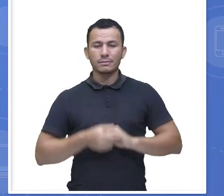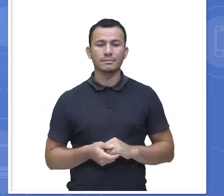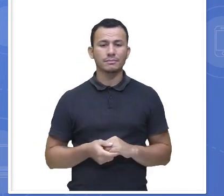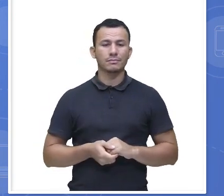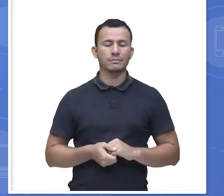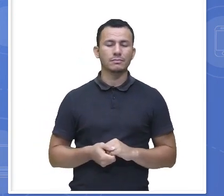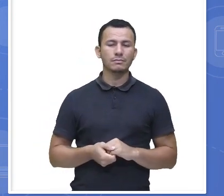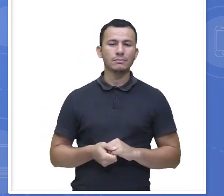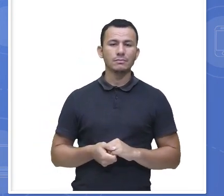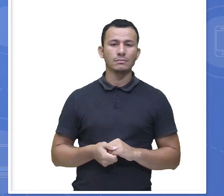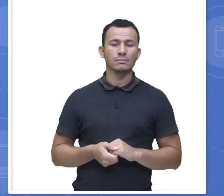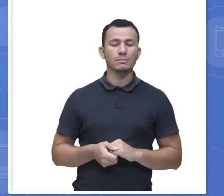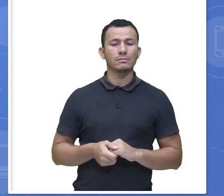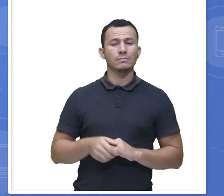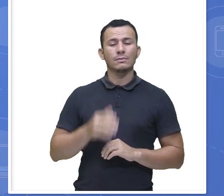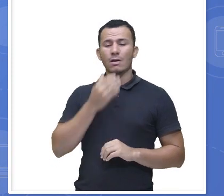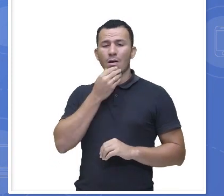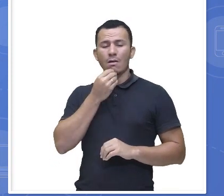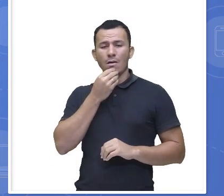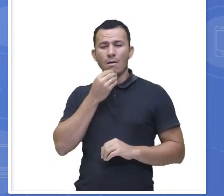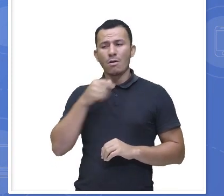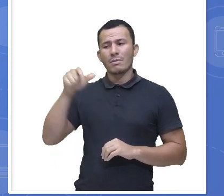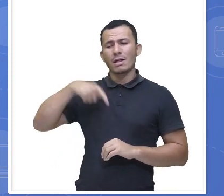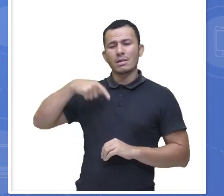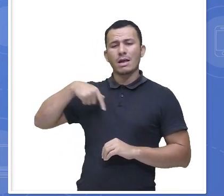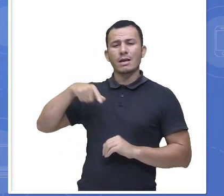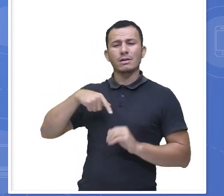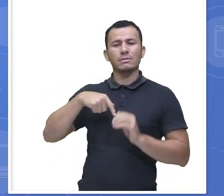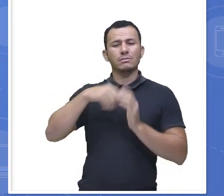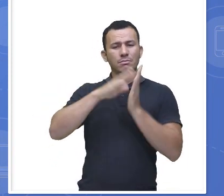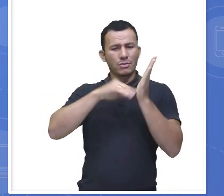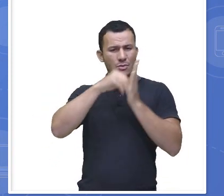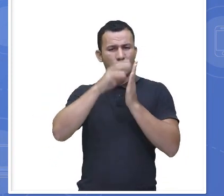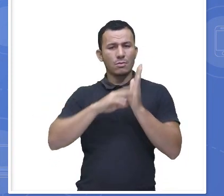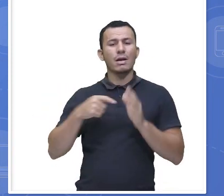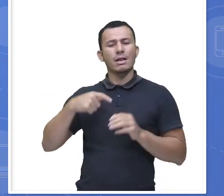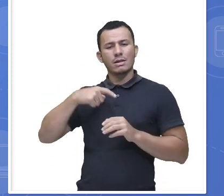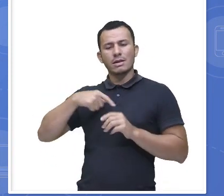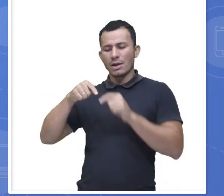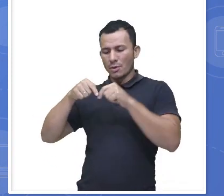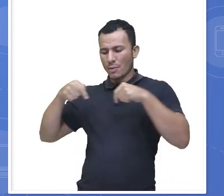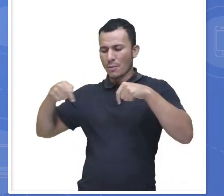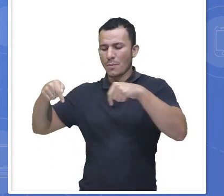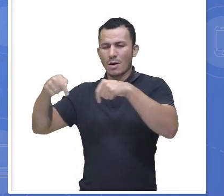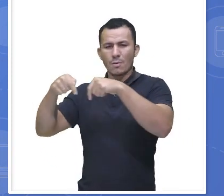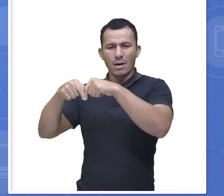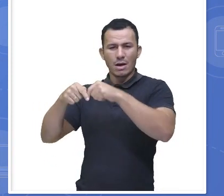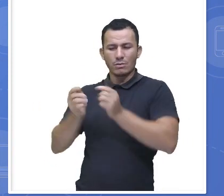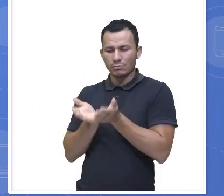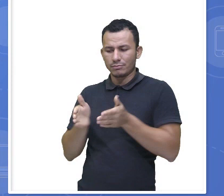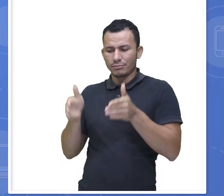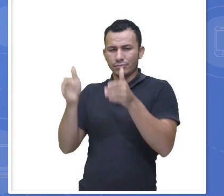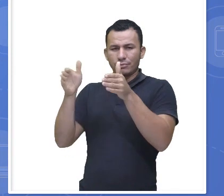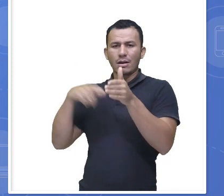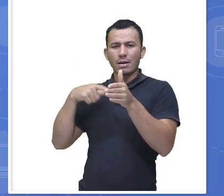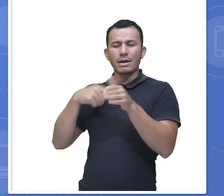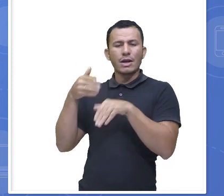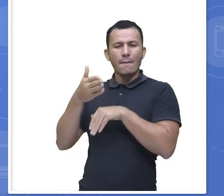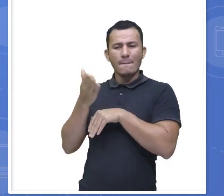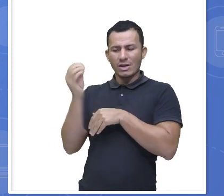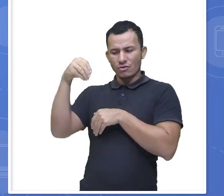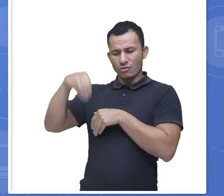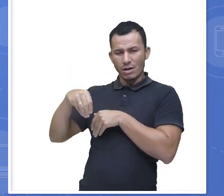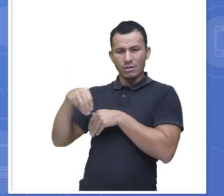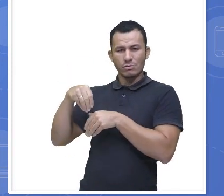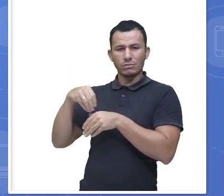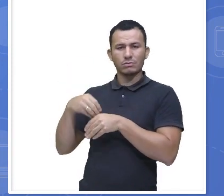uma vez um pintor que tinha um aquário e dentro do aquário um peixe encarnado. Veja aí a